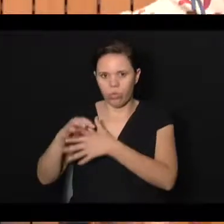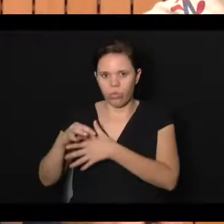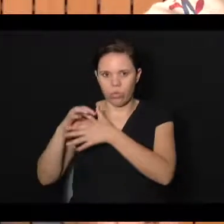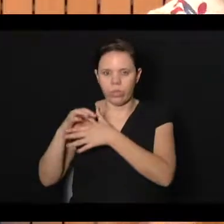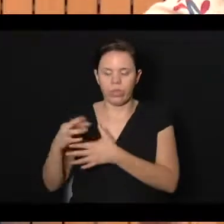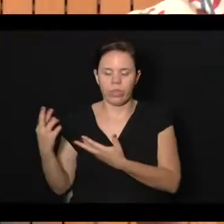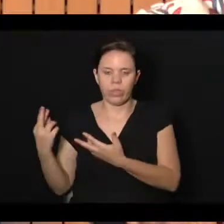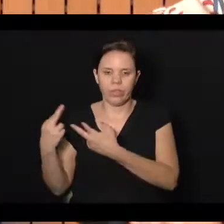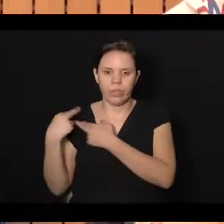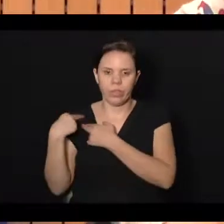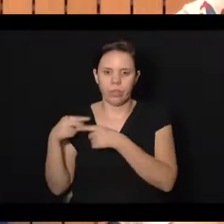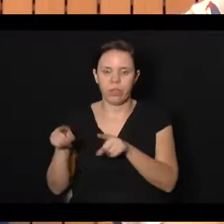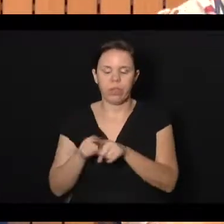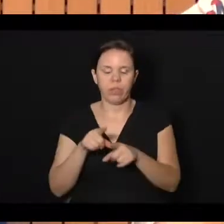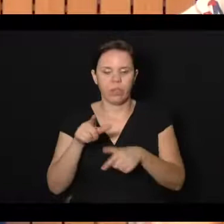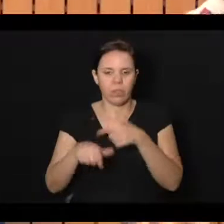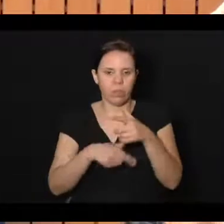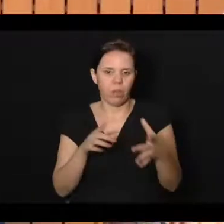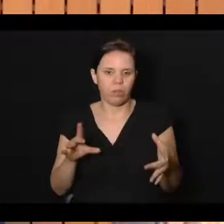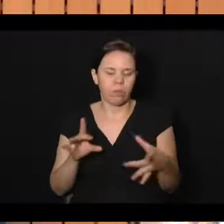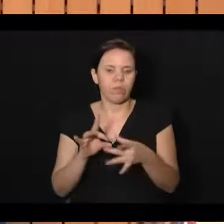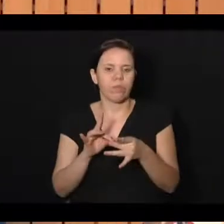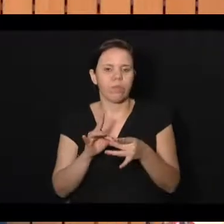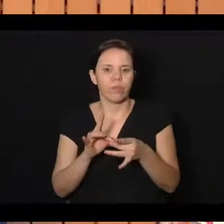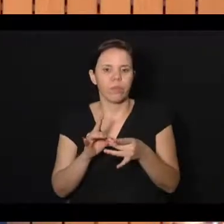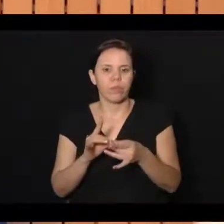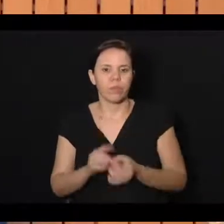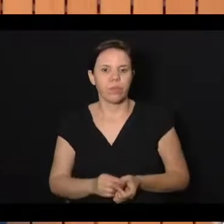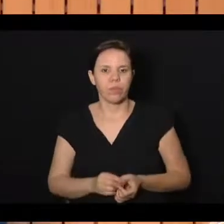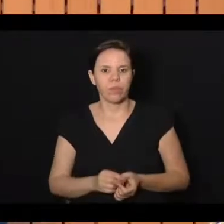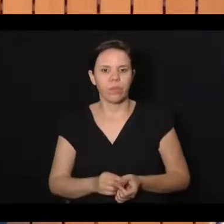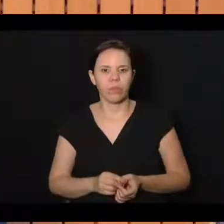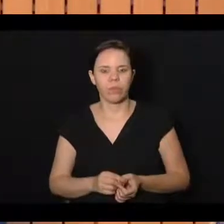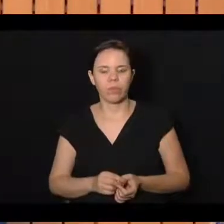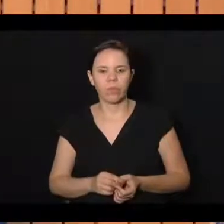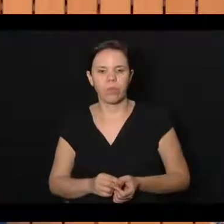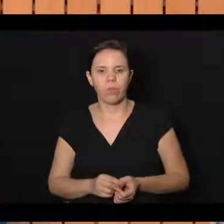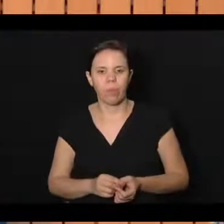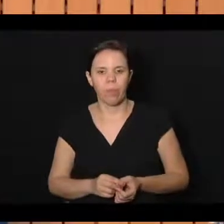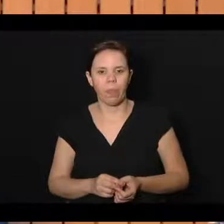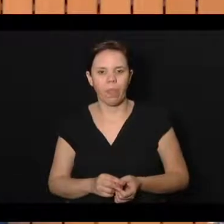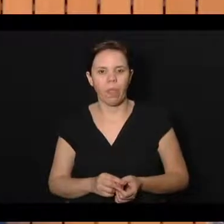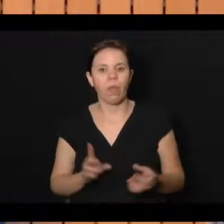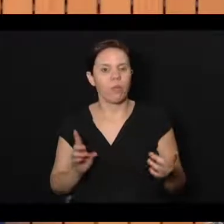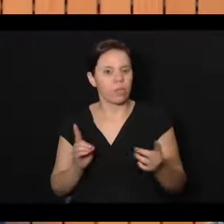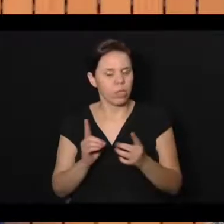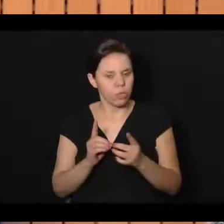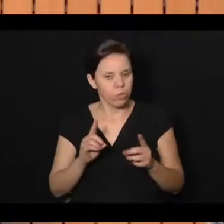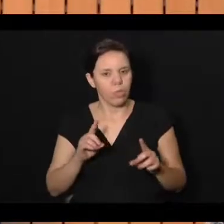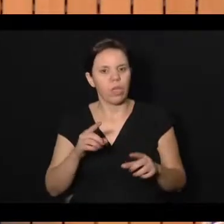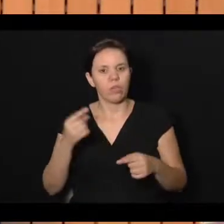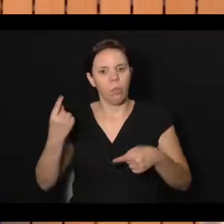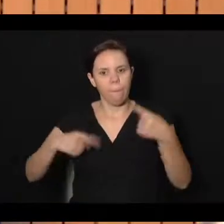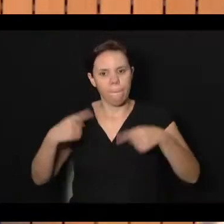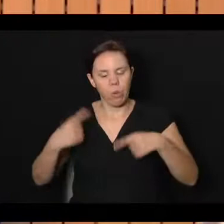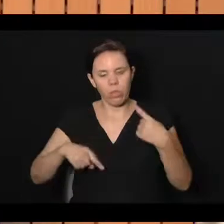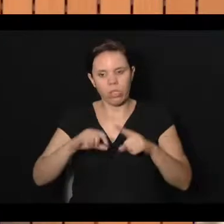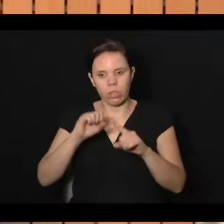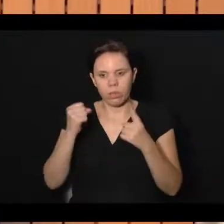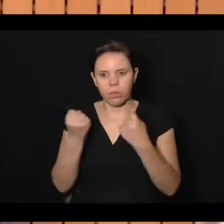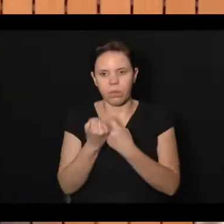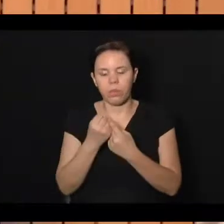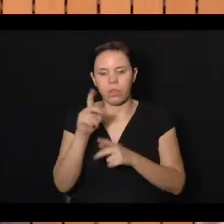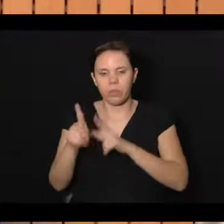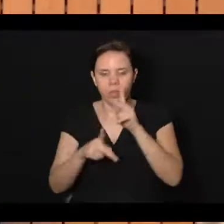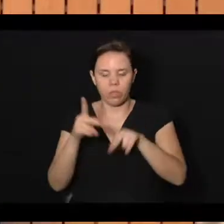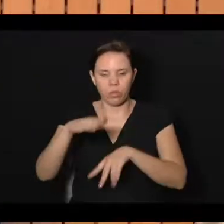cães também o trabalho em conjunto né os a conhecer colocou os serviços da política de assistência social para a população de rua